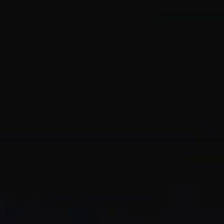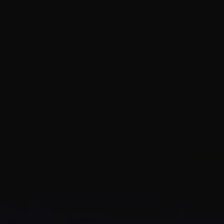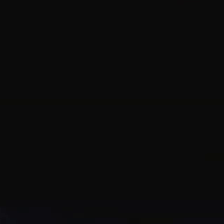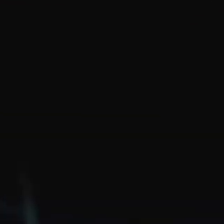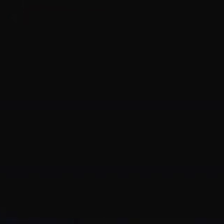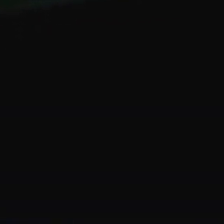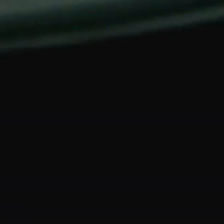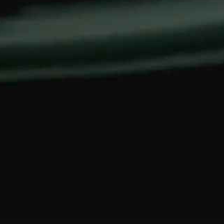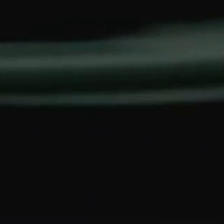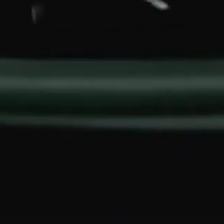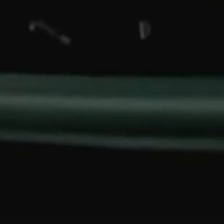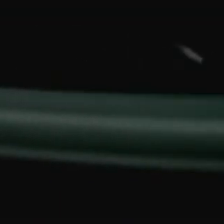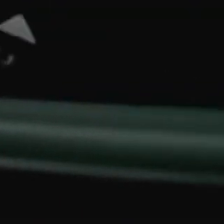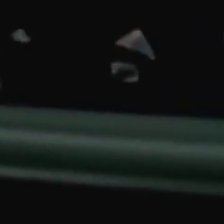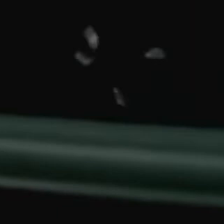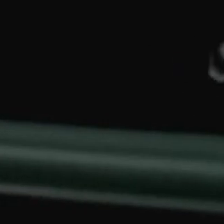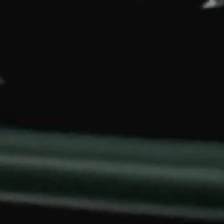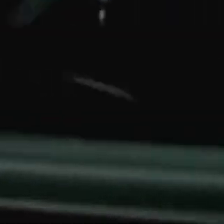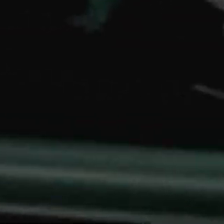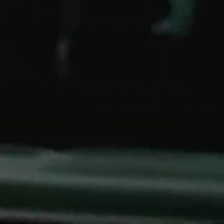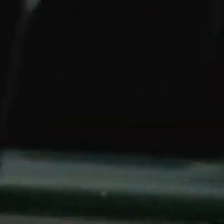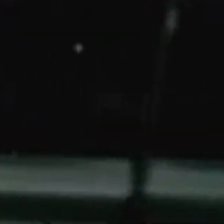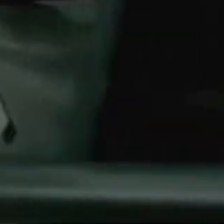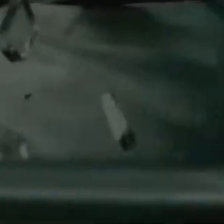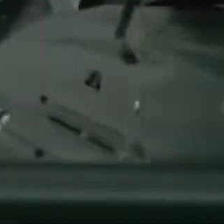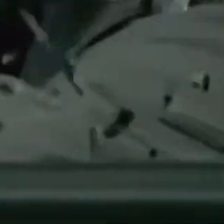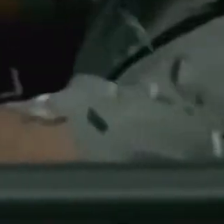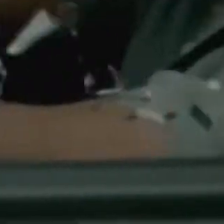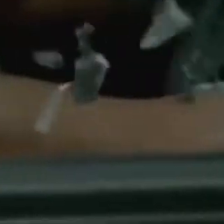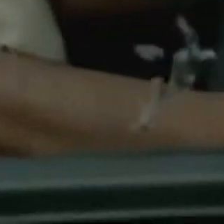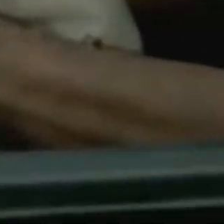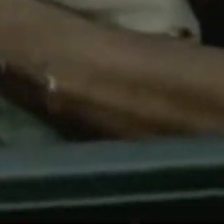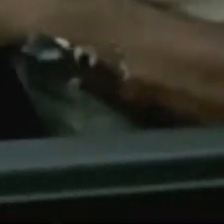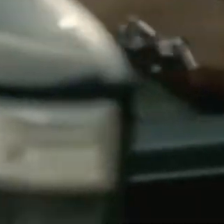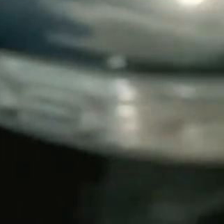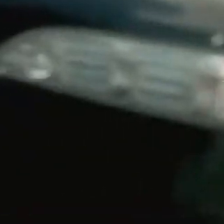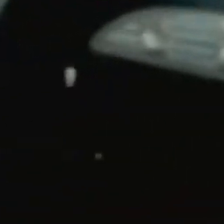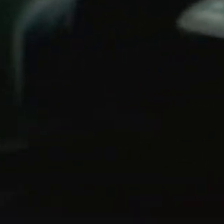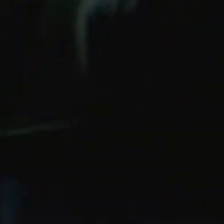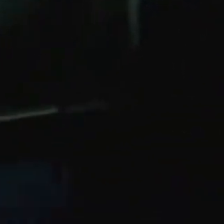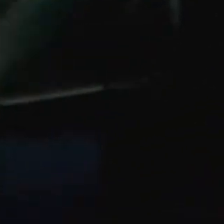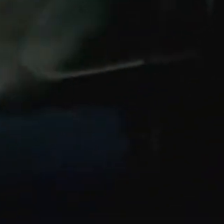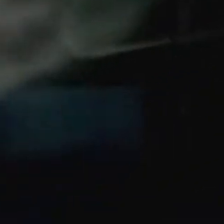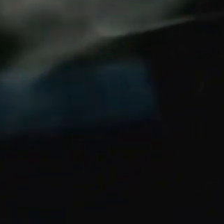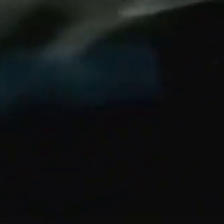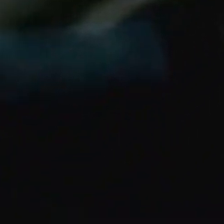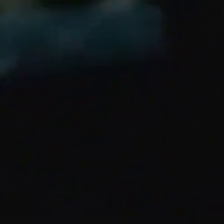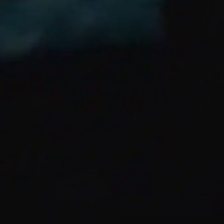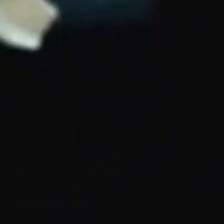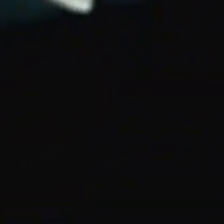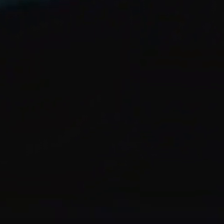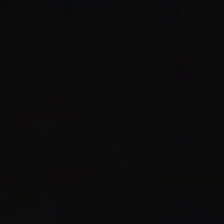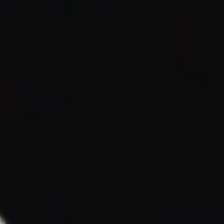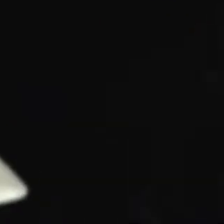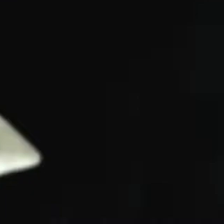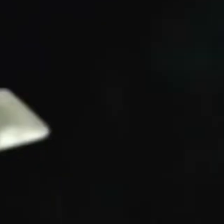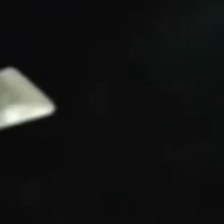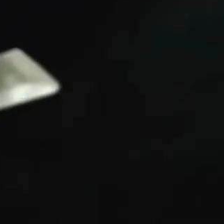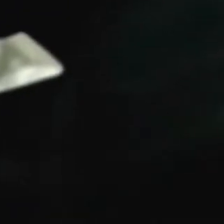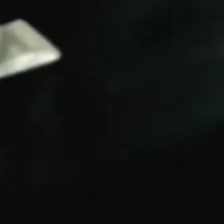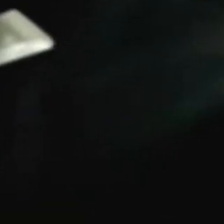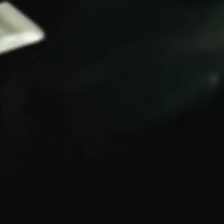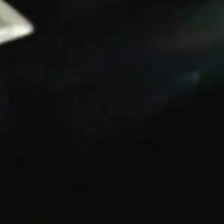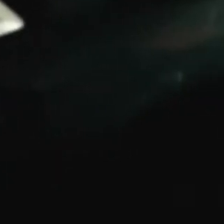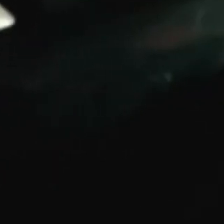Uma criança de 8 anos pesa cerca de 25 quilos. Em um impacto a apenas 60 km por hora, é